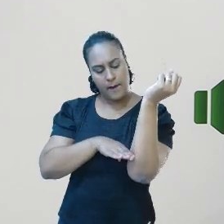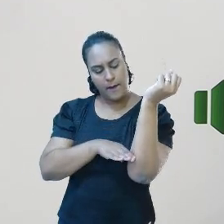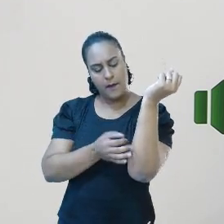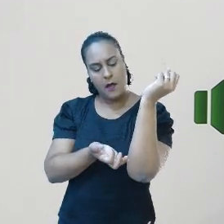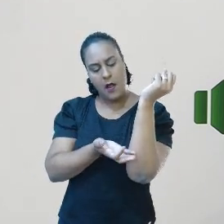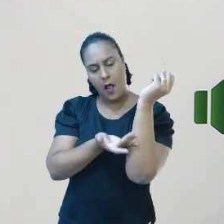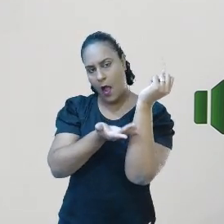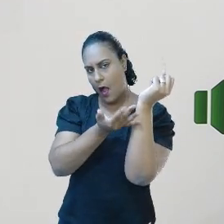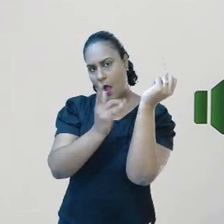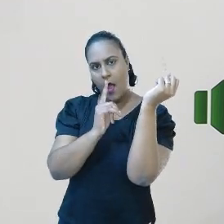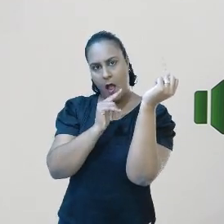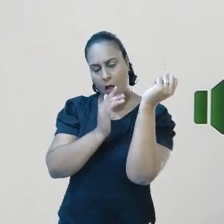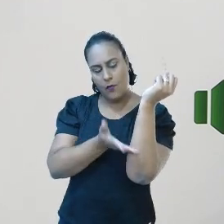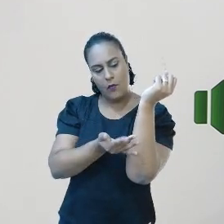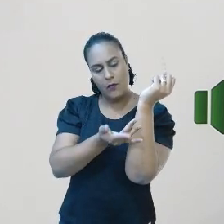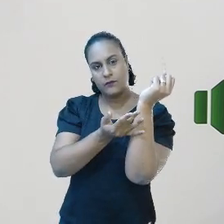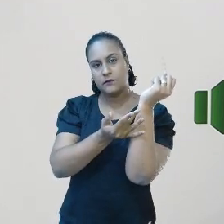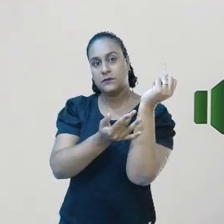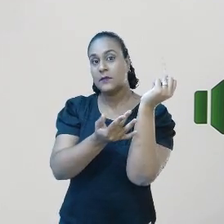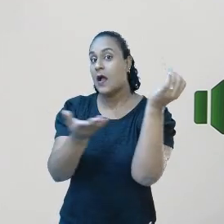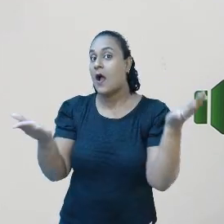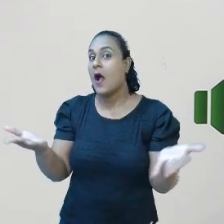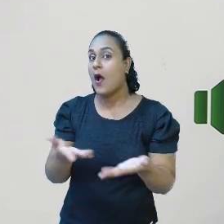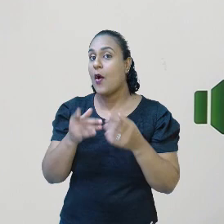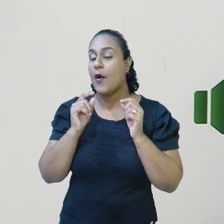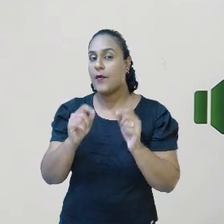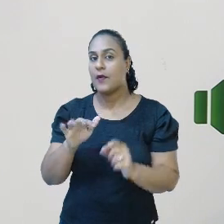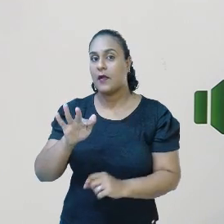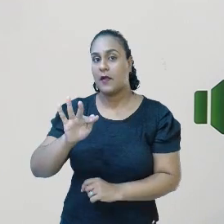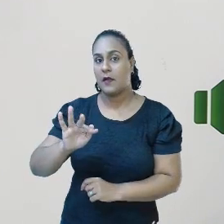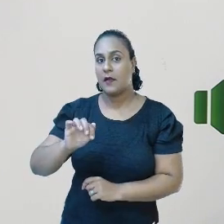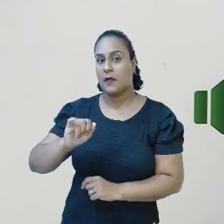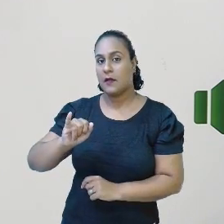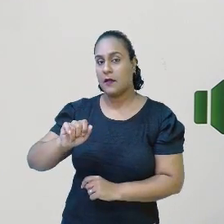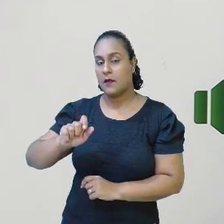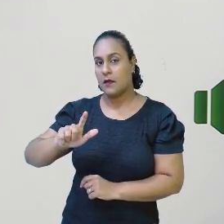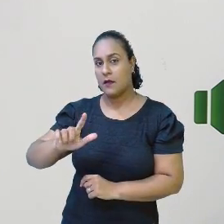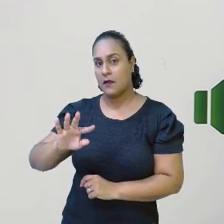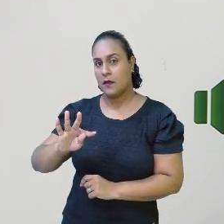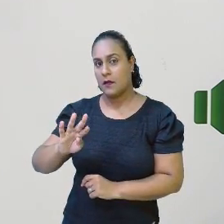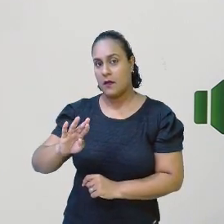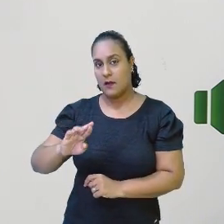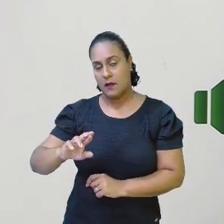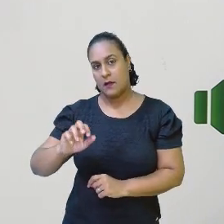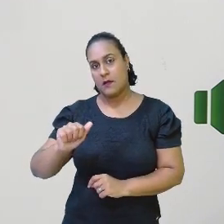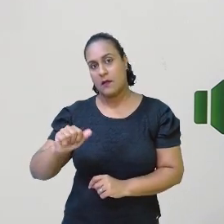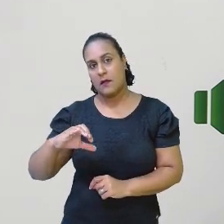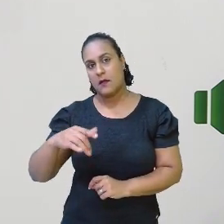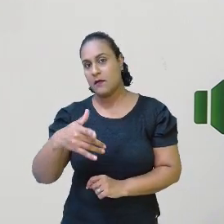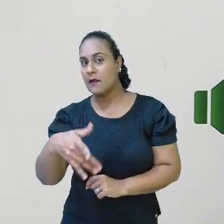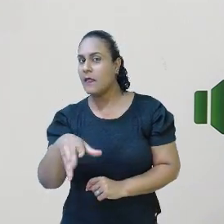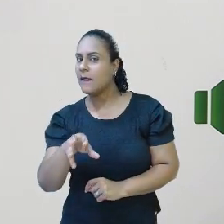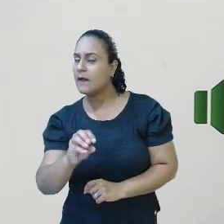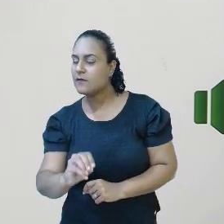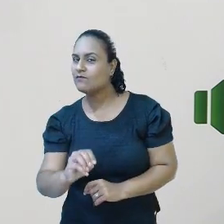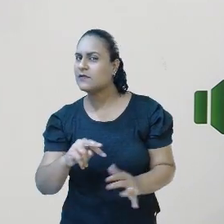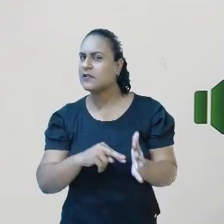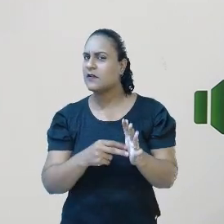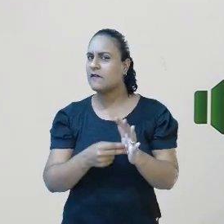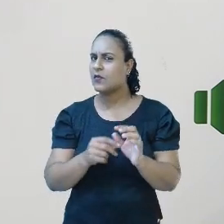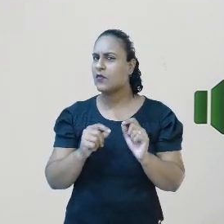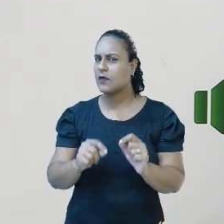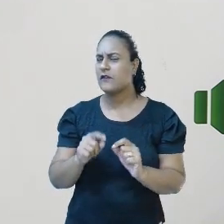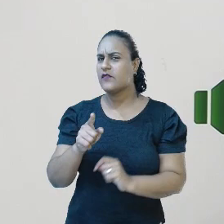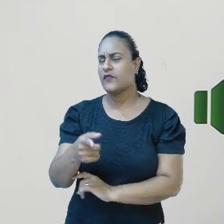parte, e aí nós temos a filtração. Bom, o que seria essa filtração? Bom, eu não sei se